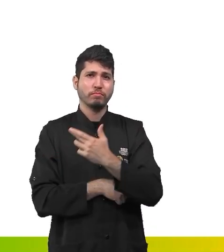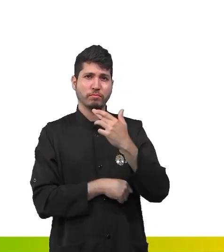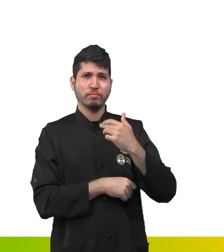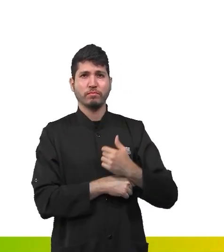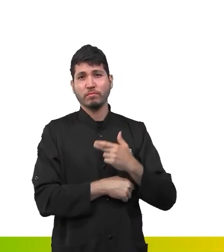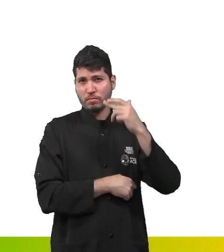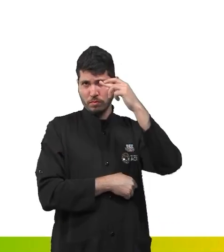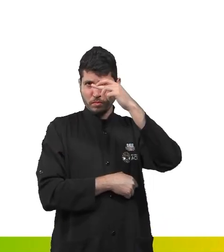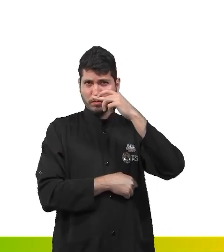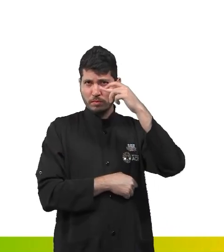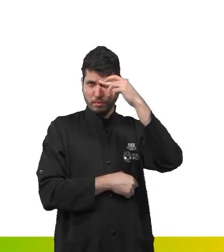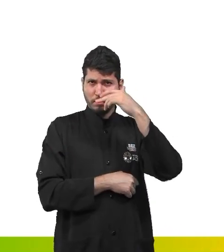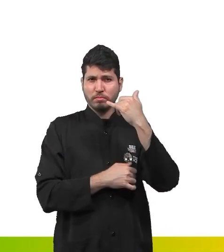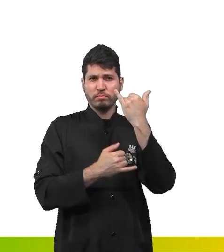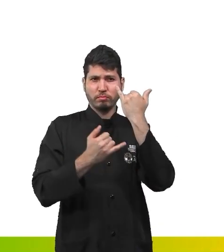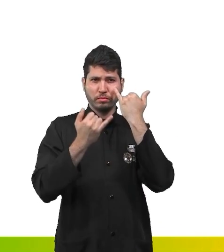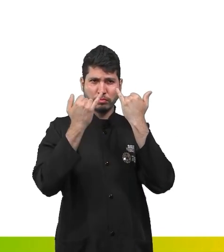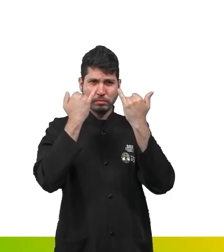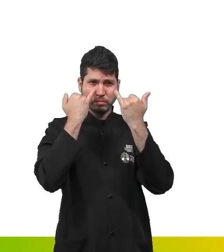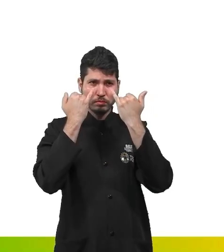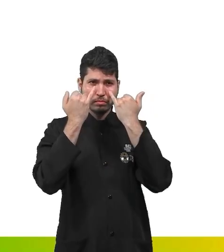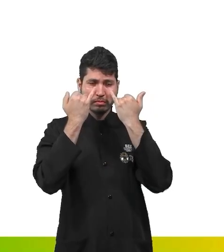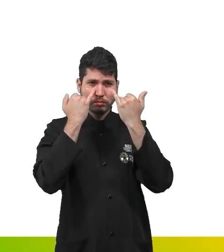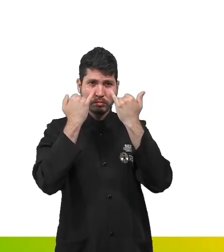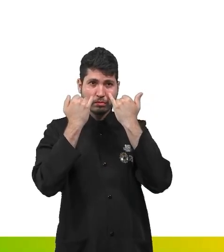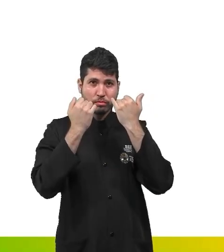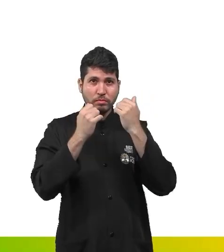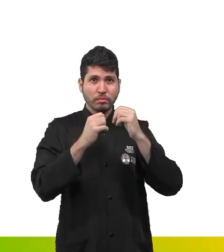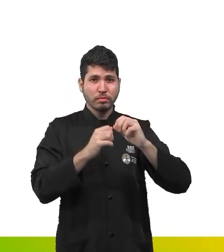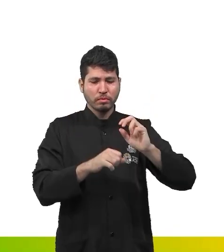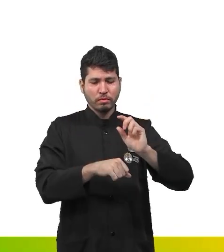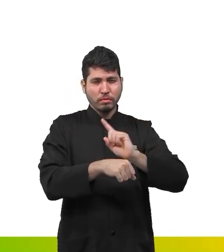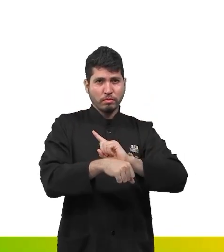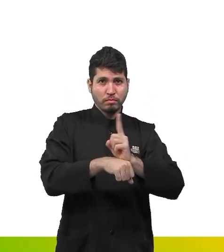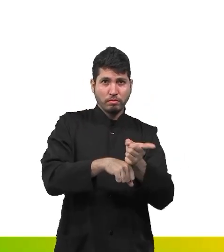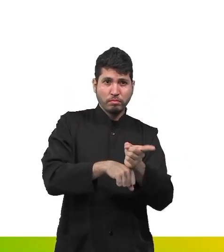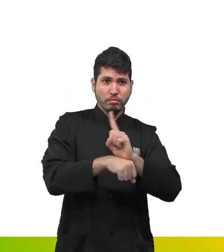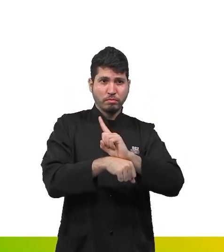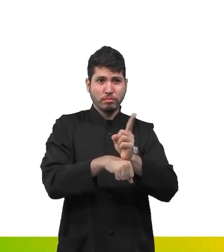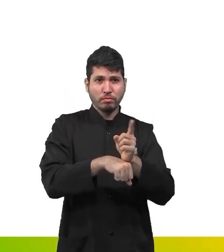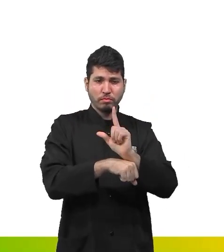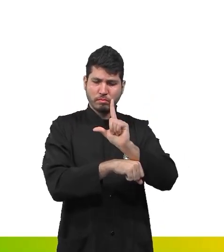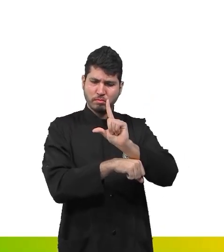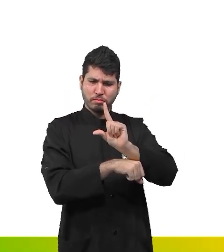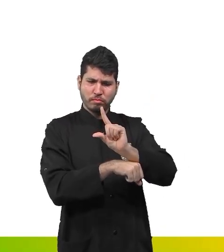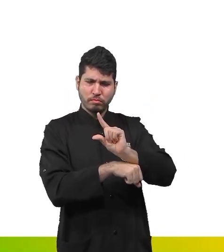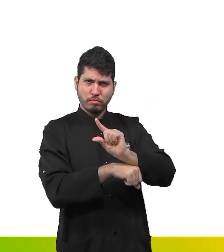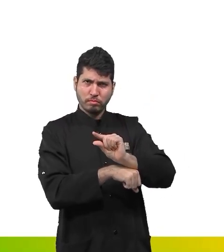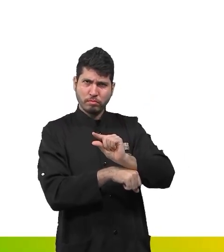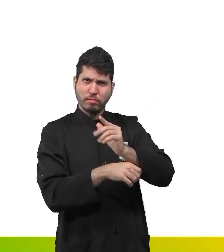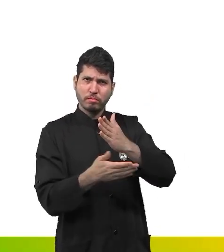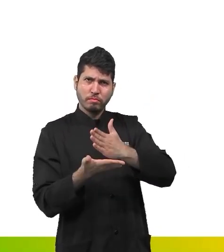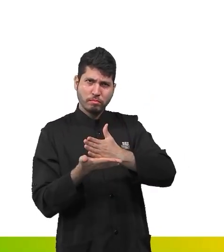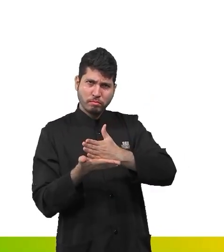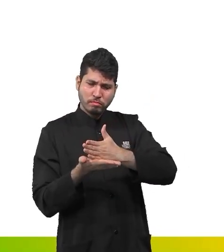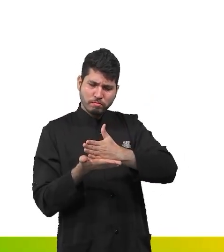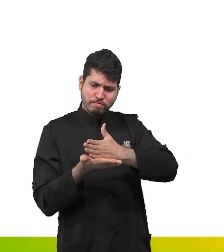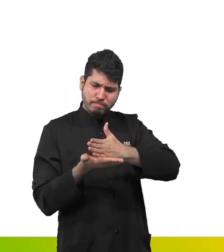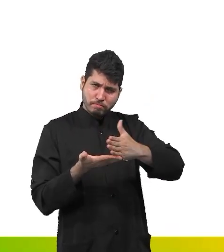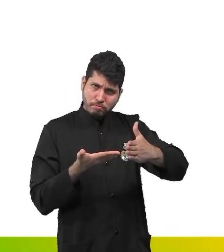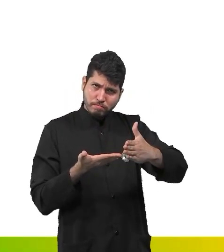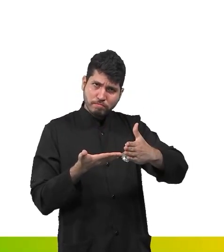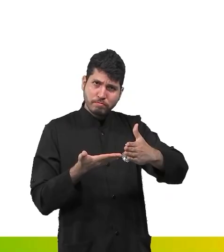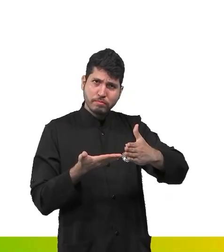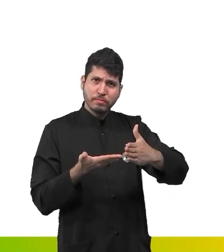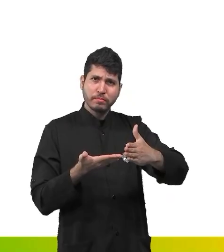ó. A velocidade, ela reduziu a metade.